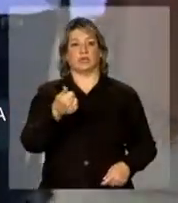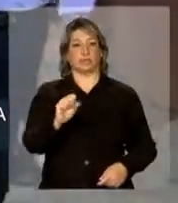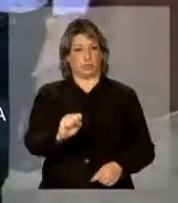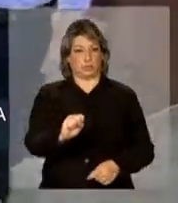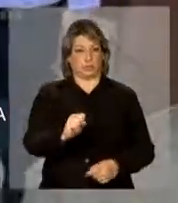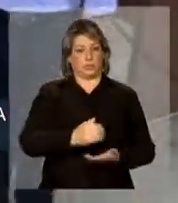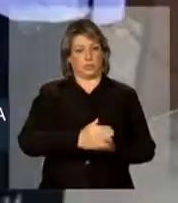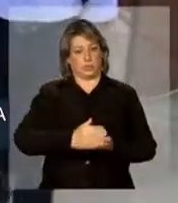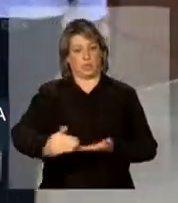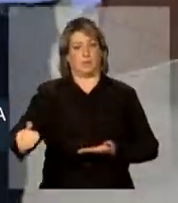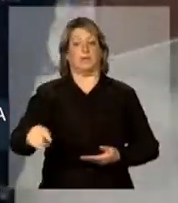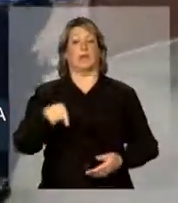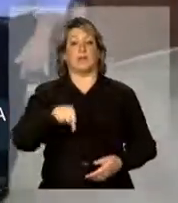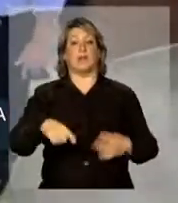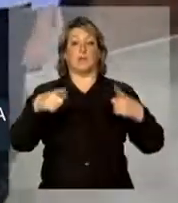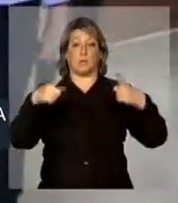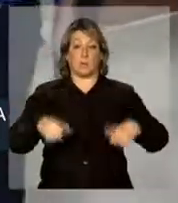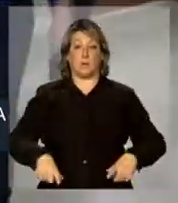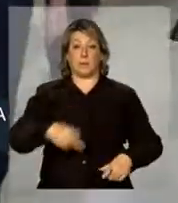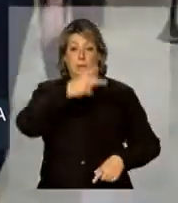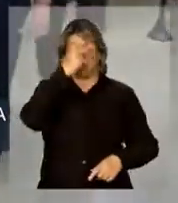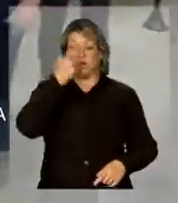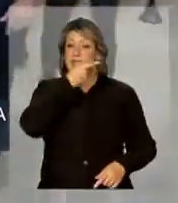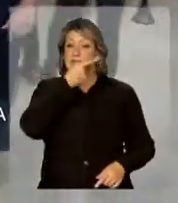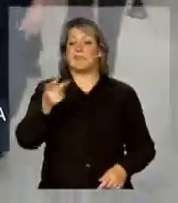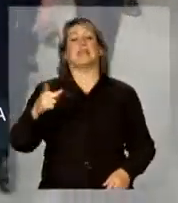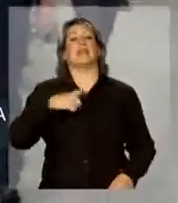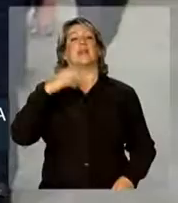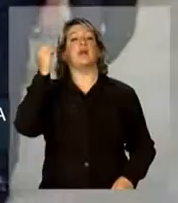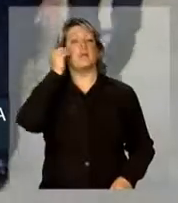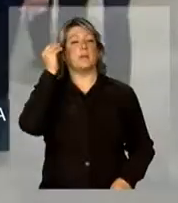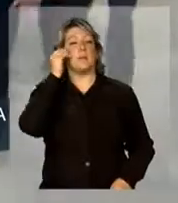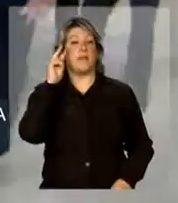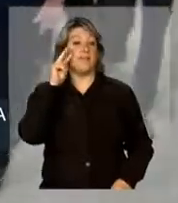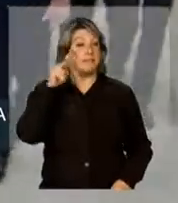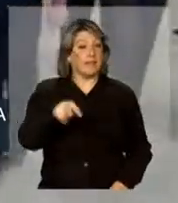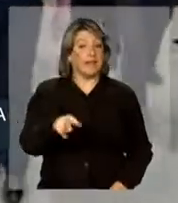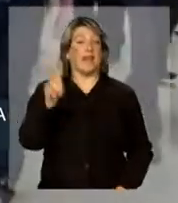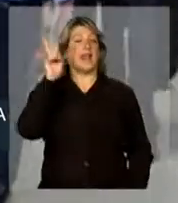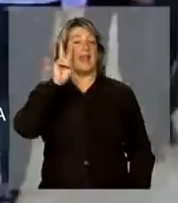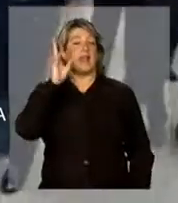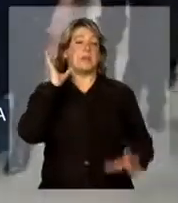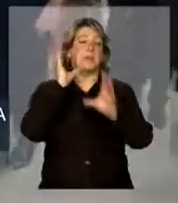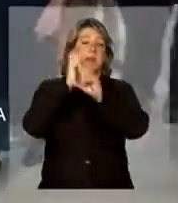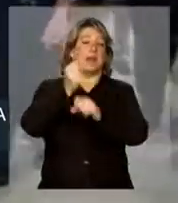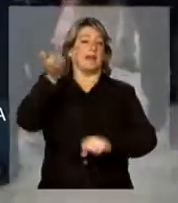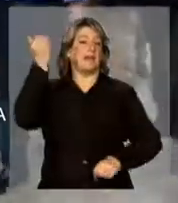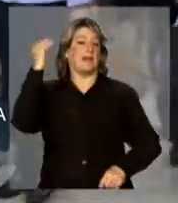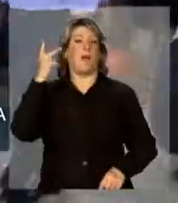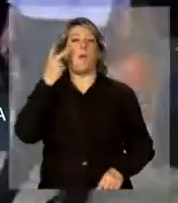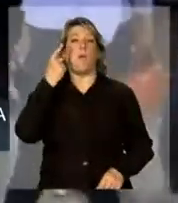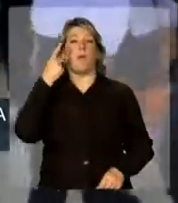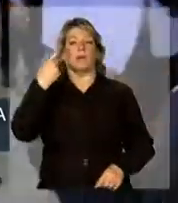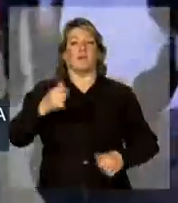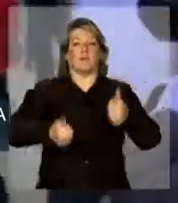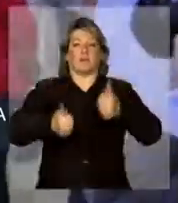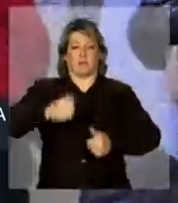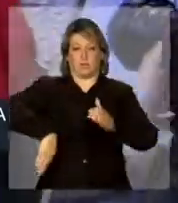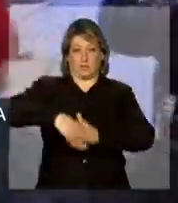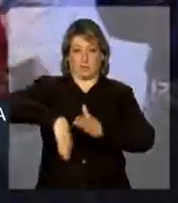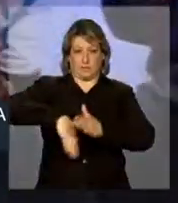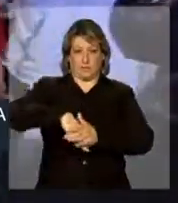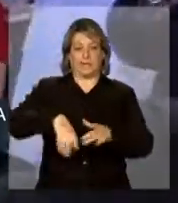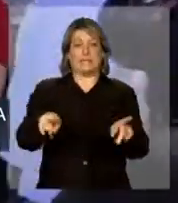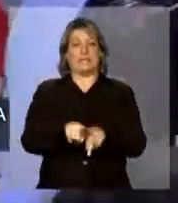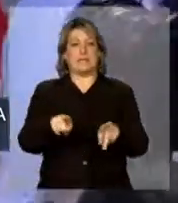aí nesse local os visitantes têm a oportunidade de ver a memória do futebol Cearense e ao